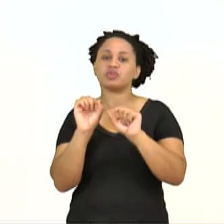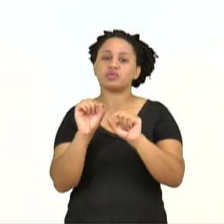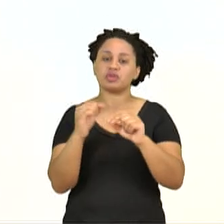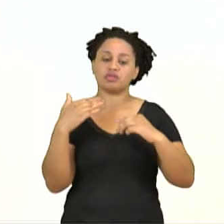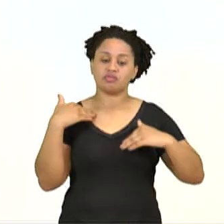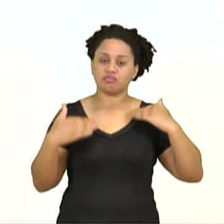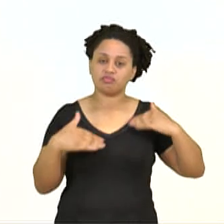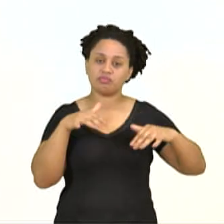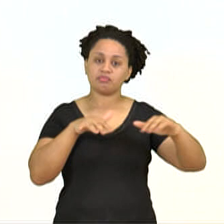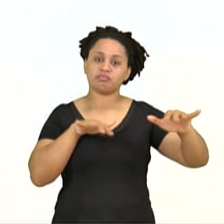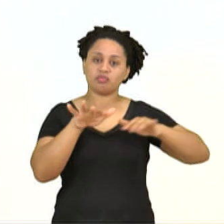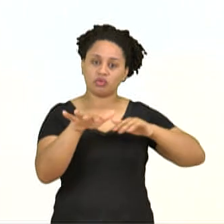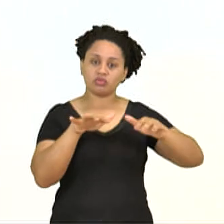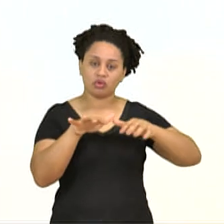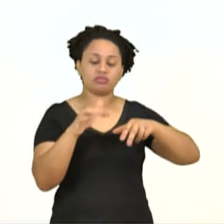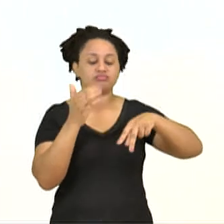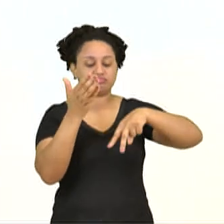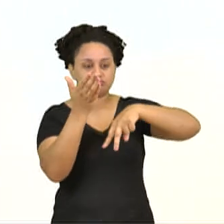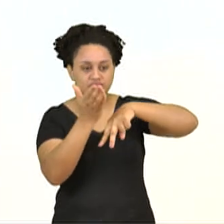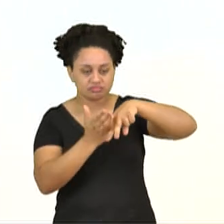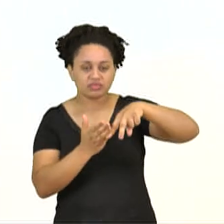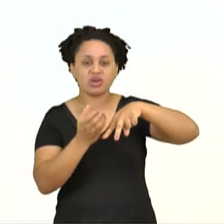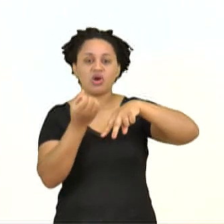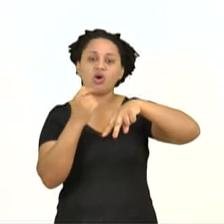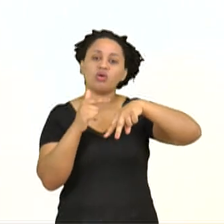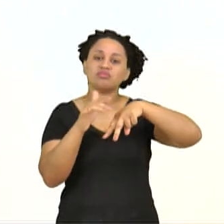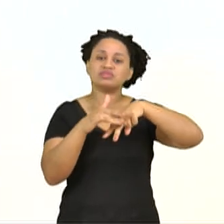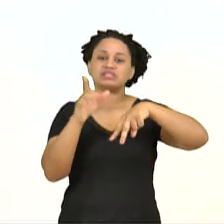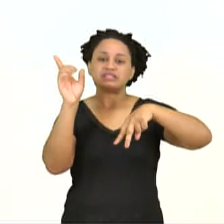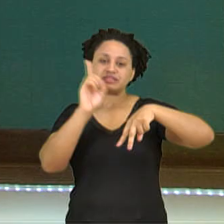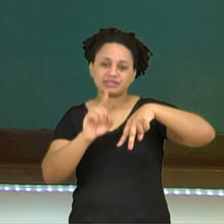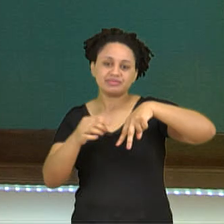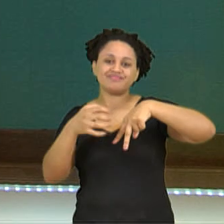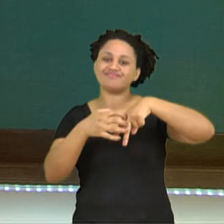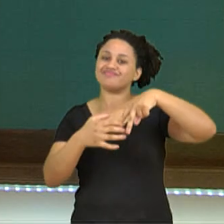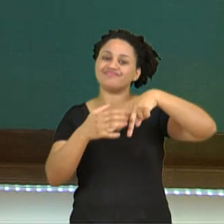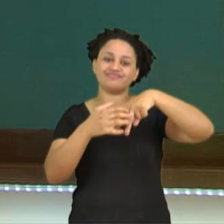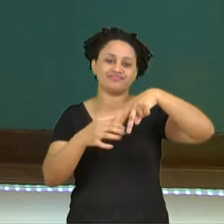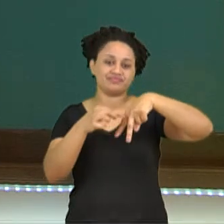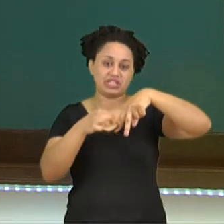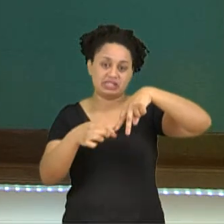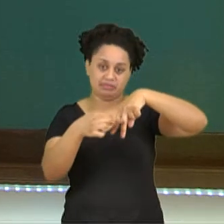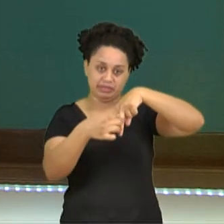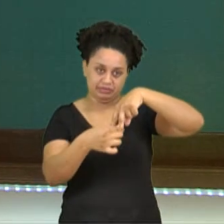os atletas amputados ou com alguma deficiência. Certo, pessoal?